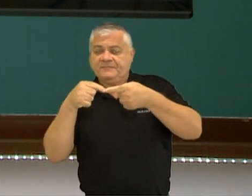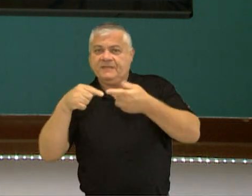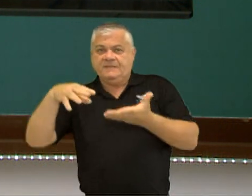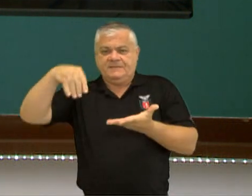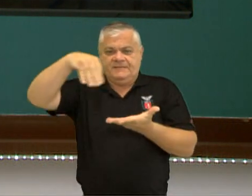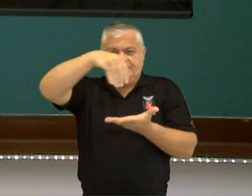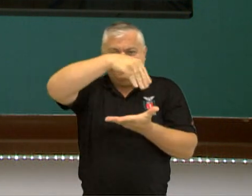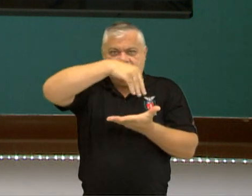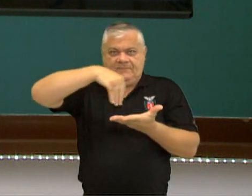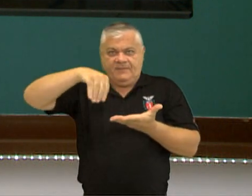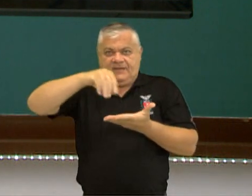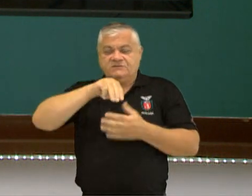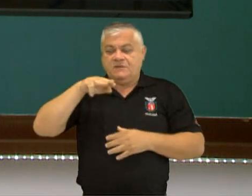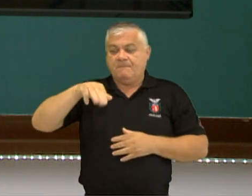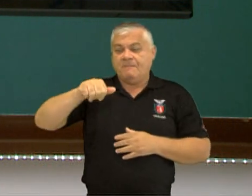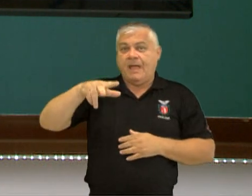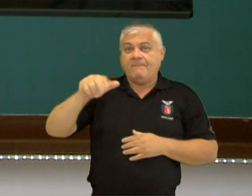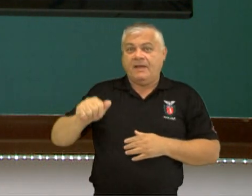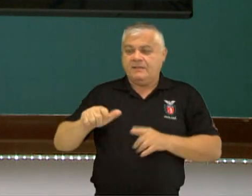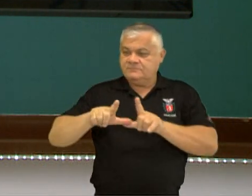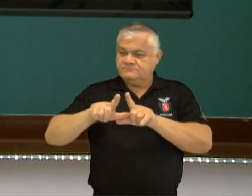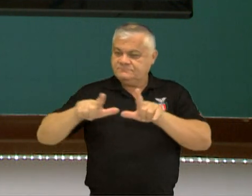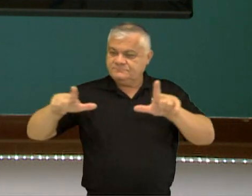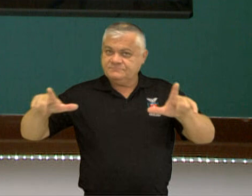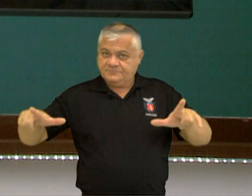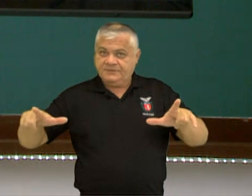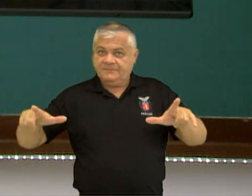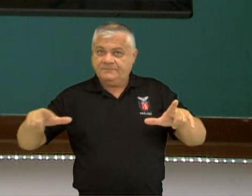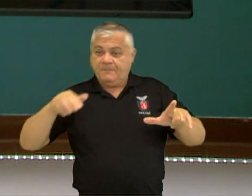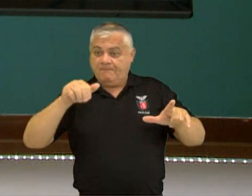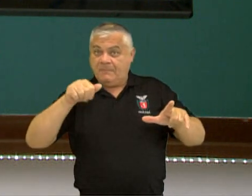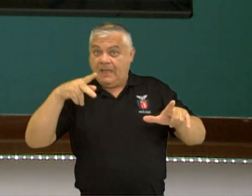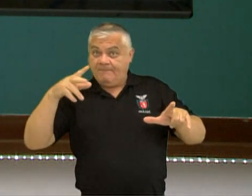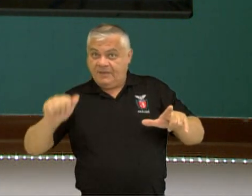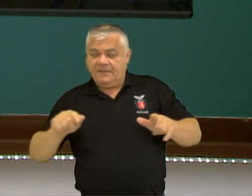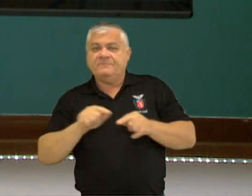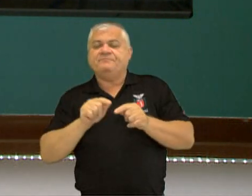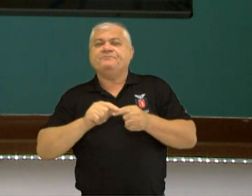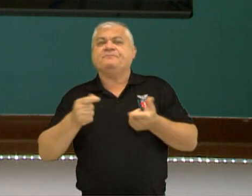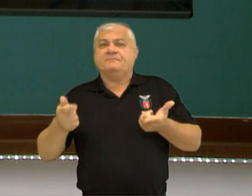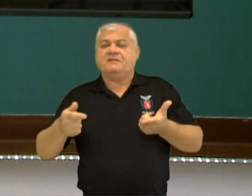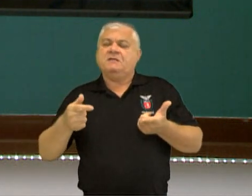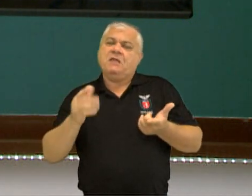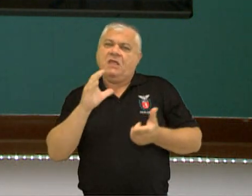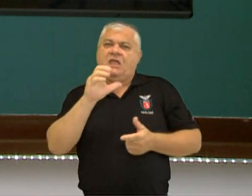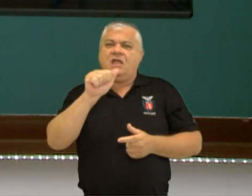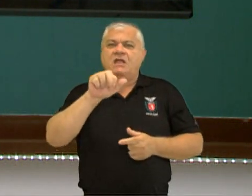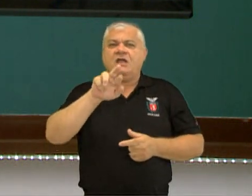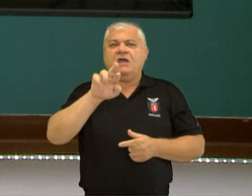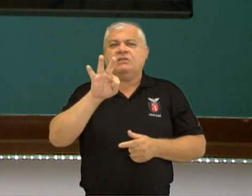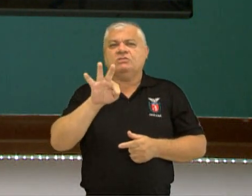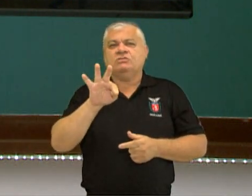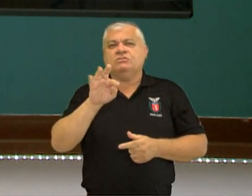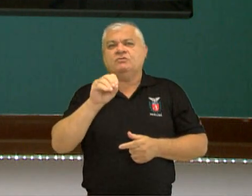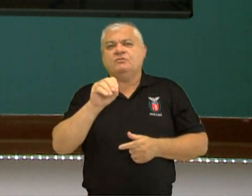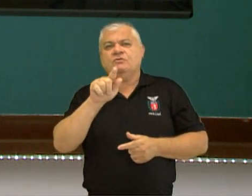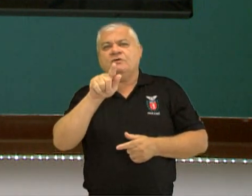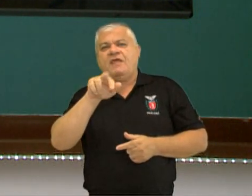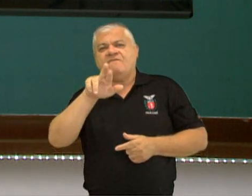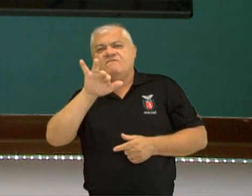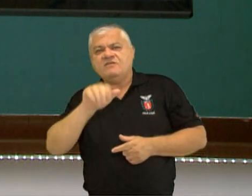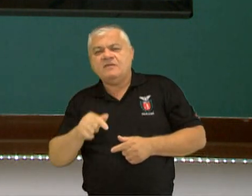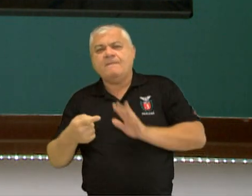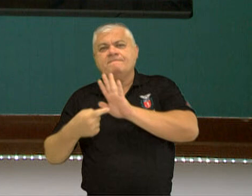e a cartografia? Existe alguma relação entre mapas, a cartografia, que é a ciência responsável por